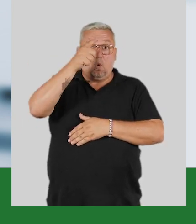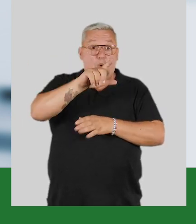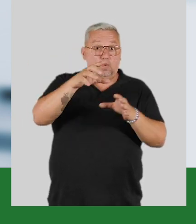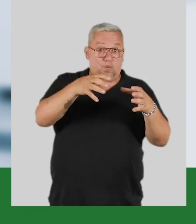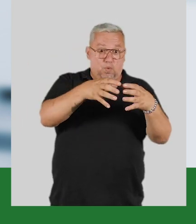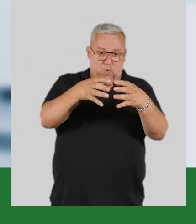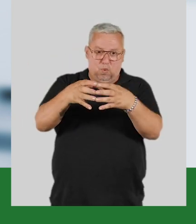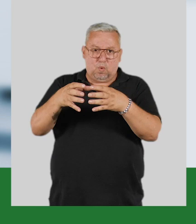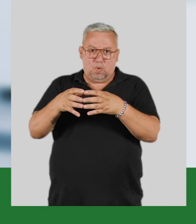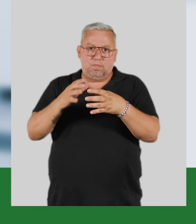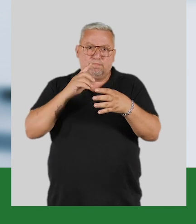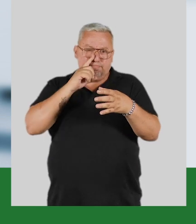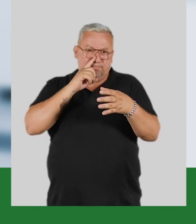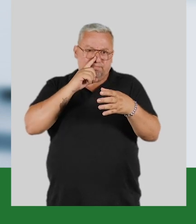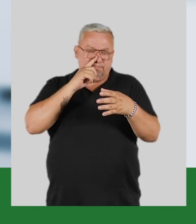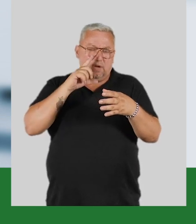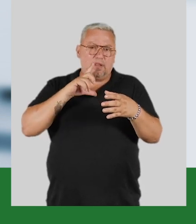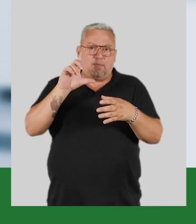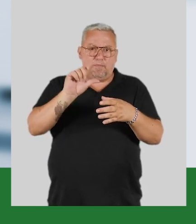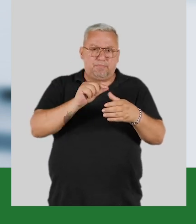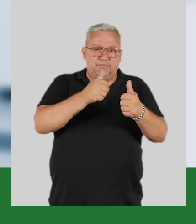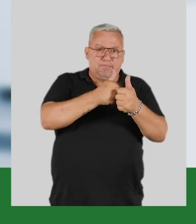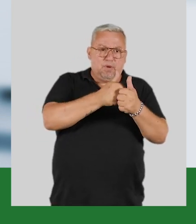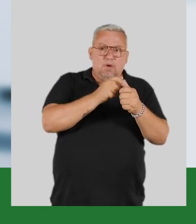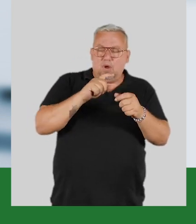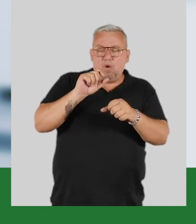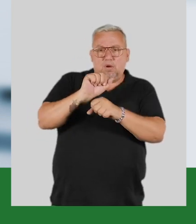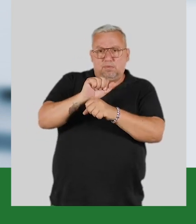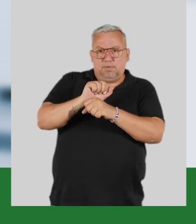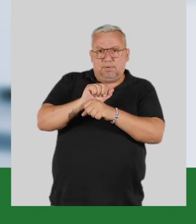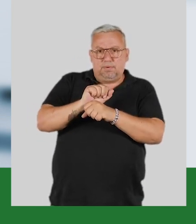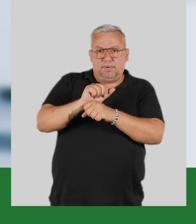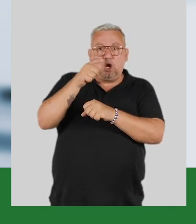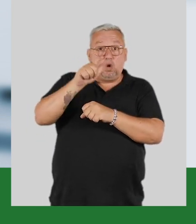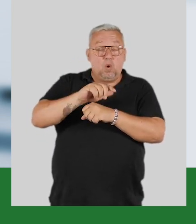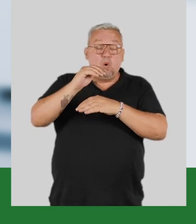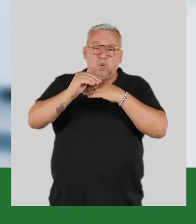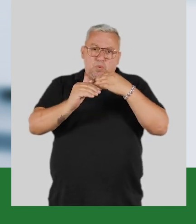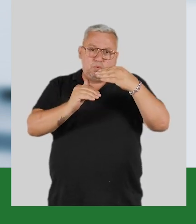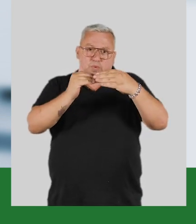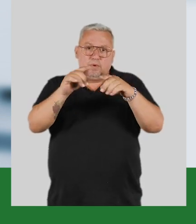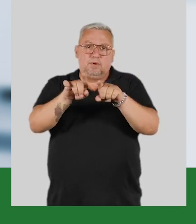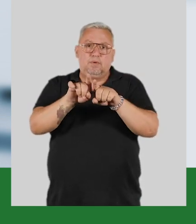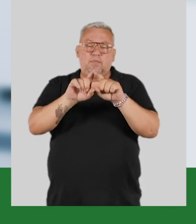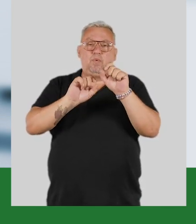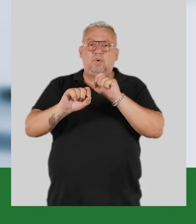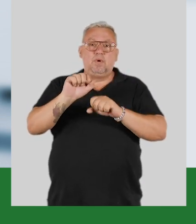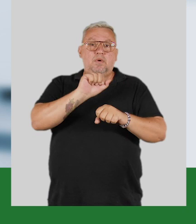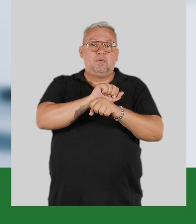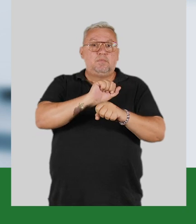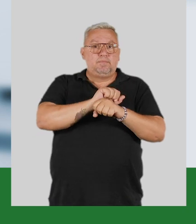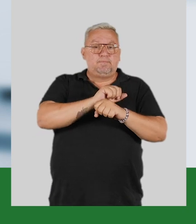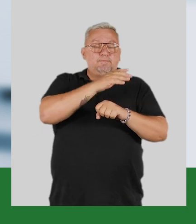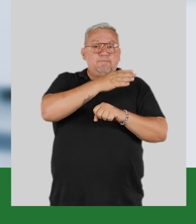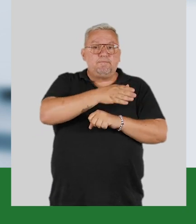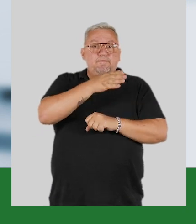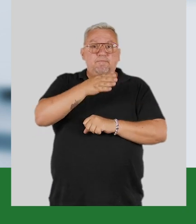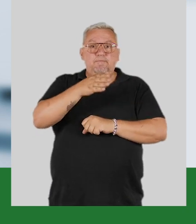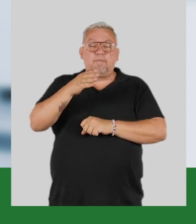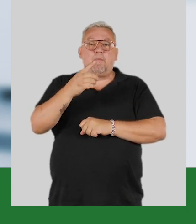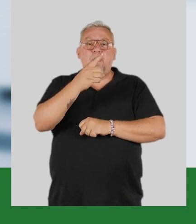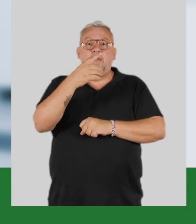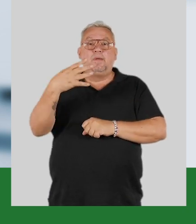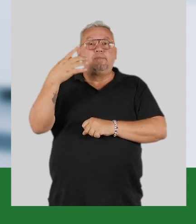grupos de risco que têm menos exposição e pode esperar, isso em outras fases da vacinação, o ideal é esperar esse intervalo mínimo